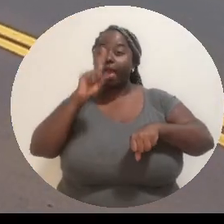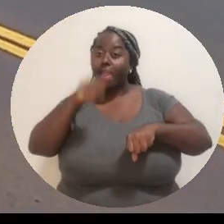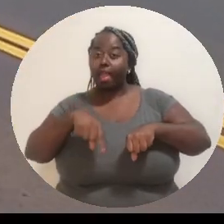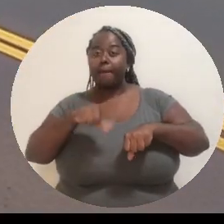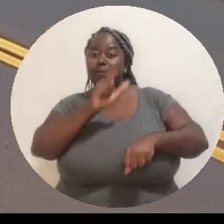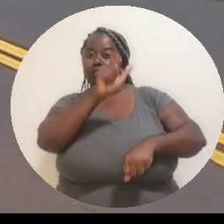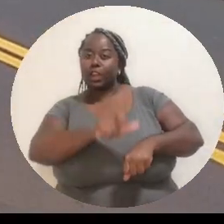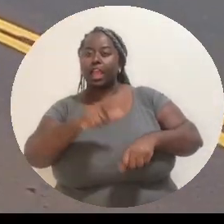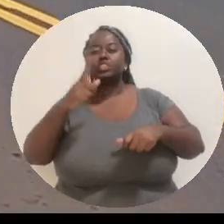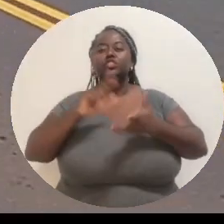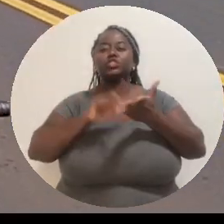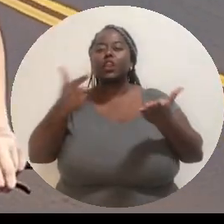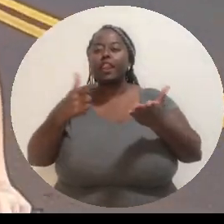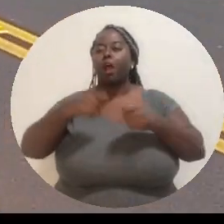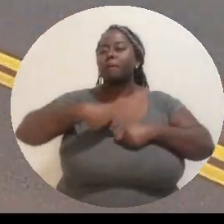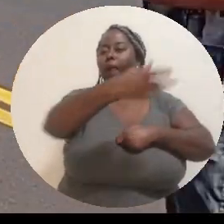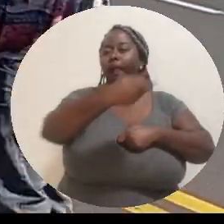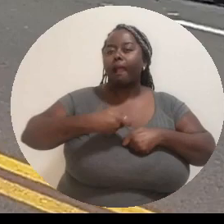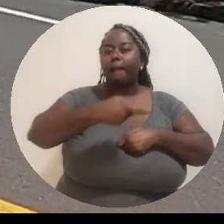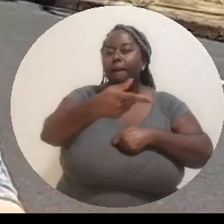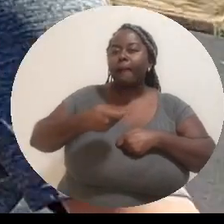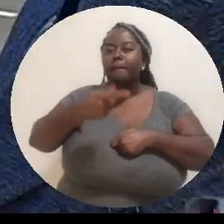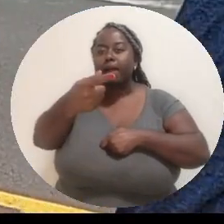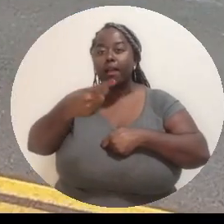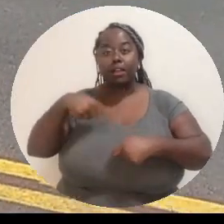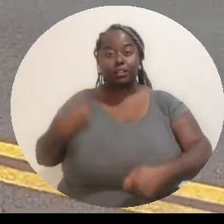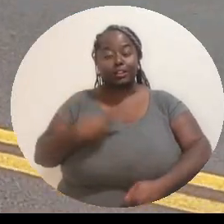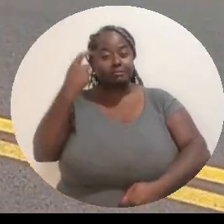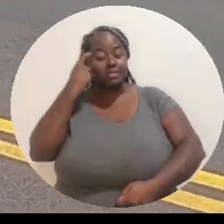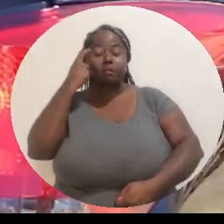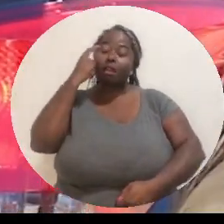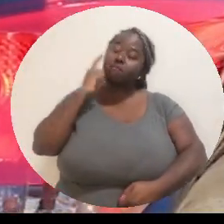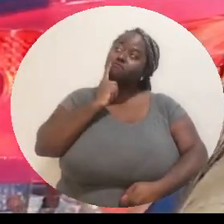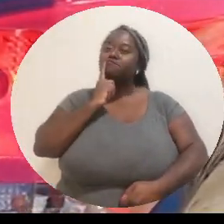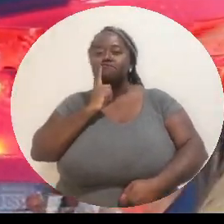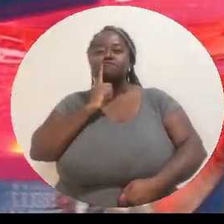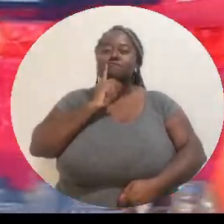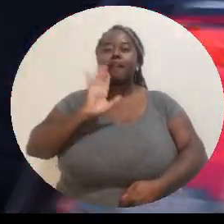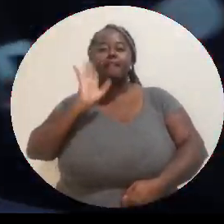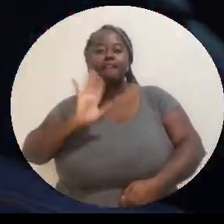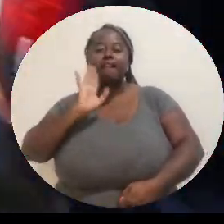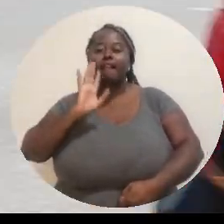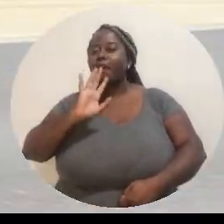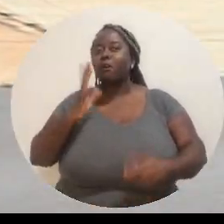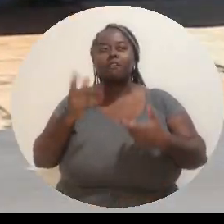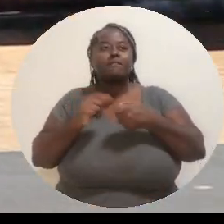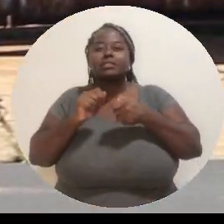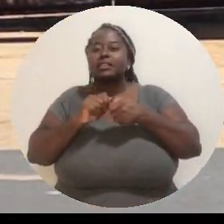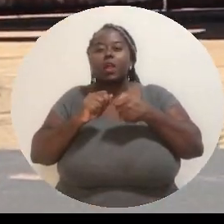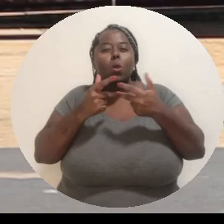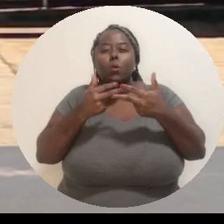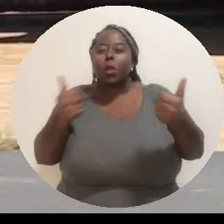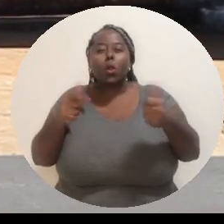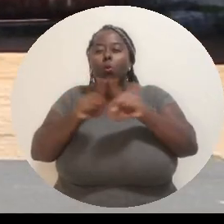seria um jornaleiro. Aí a gente pensou assim, nossa, seria bacana, de repente, pegar e fazer alguma coisa assim que estivesse